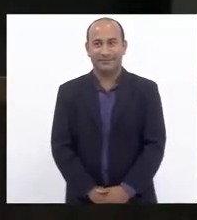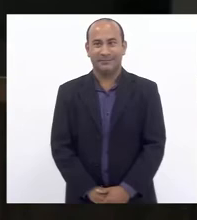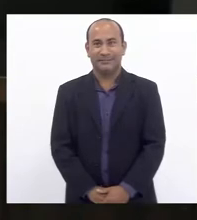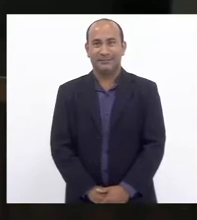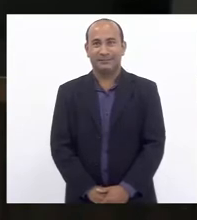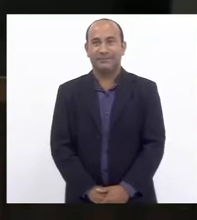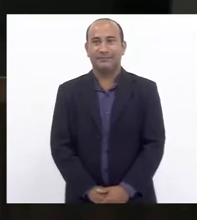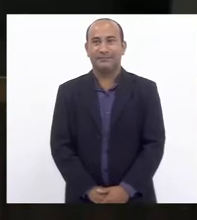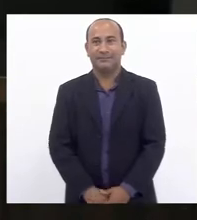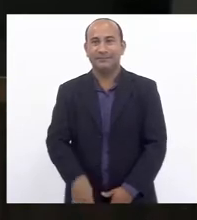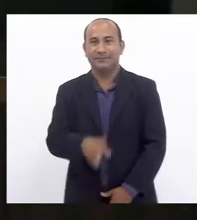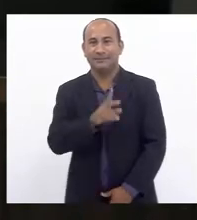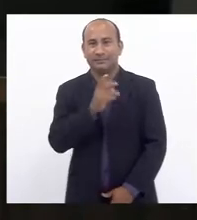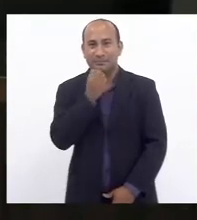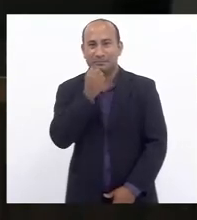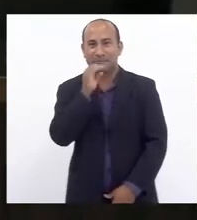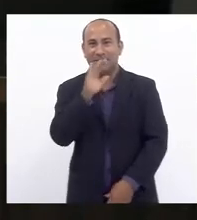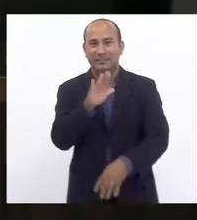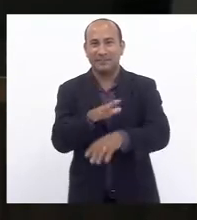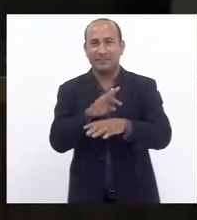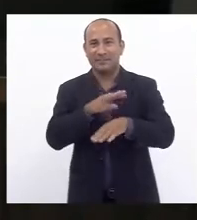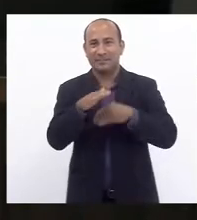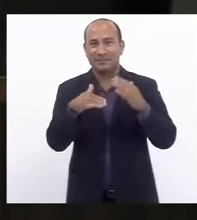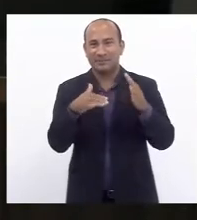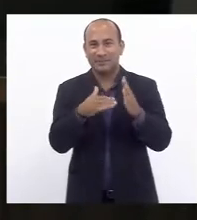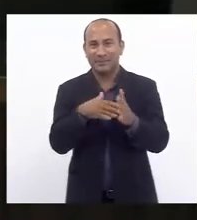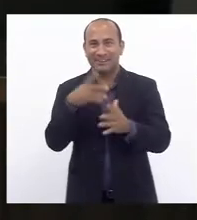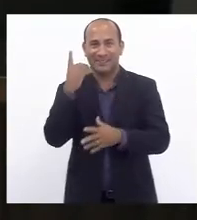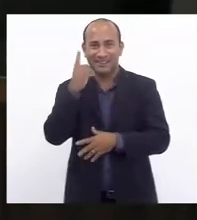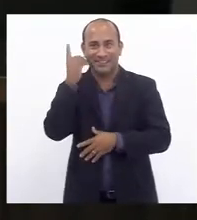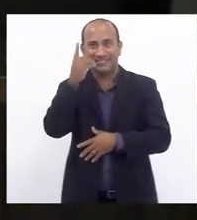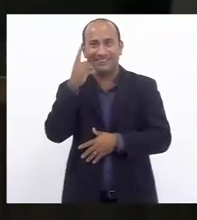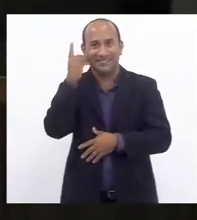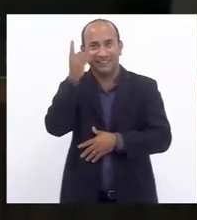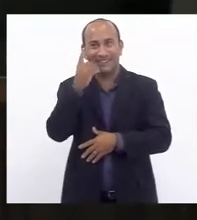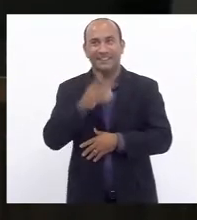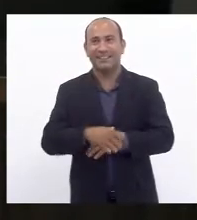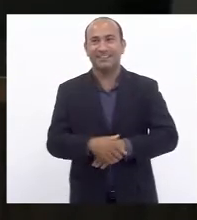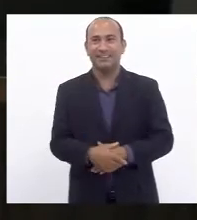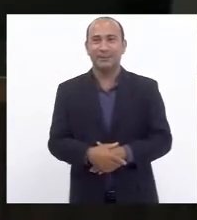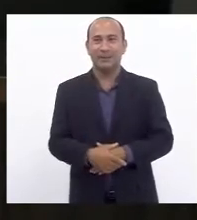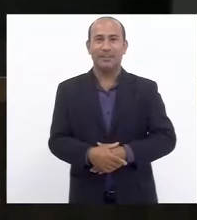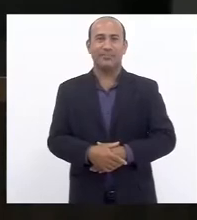Deseja boa tarde a todas e todos. Deputado dublê de secretário